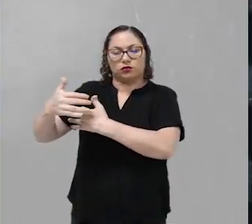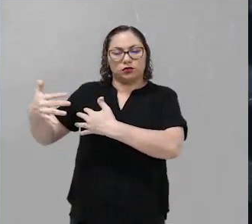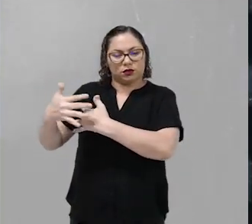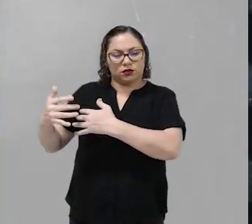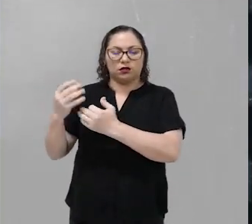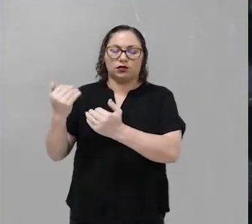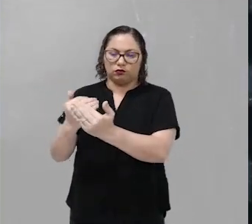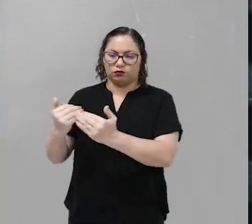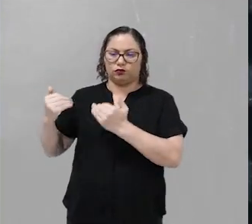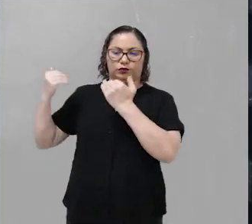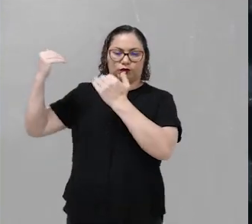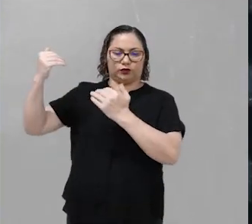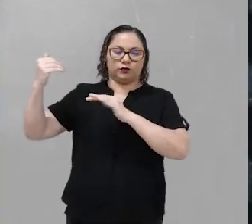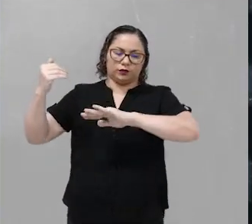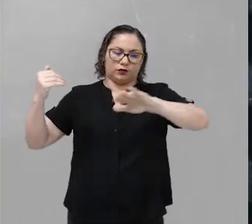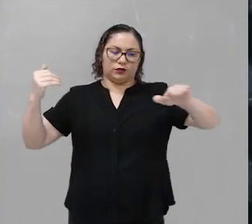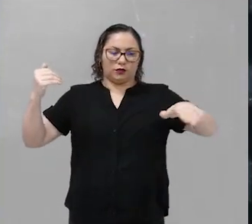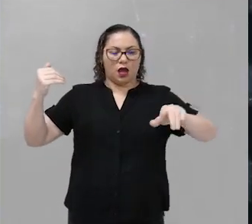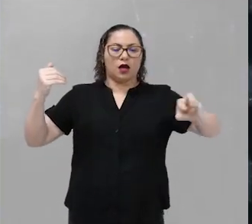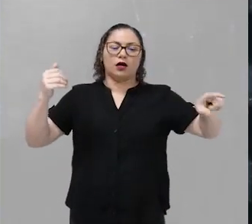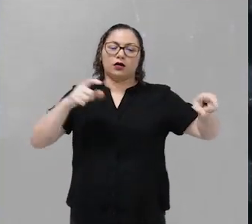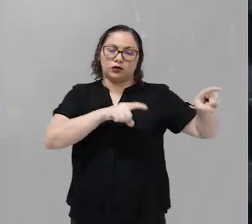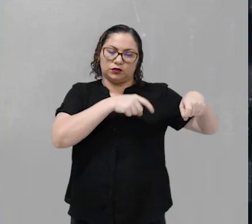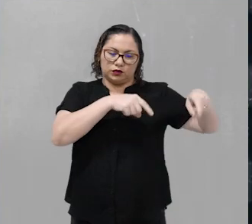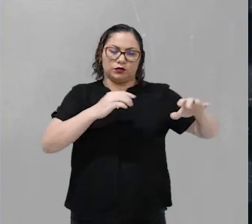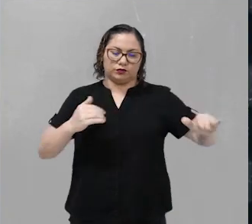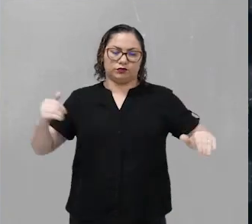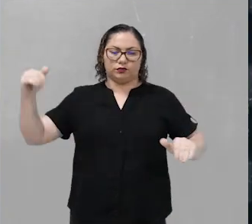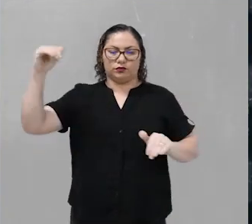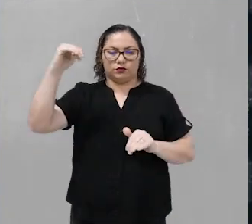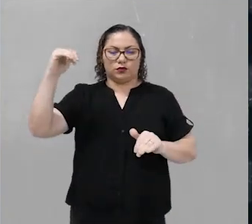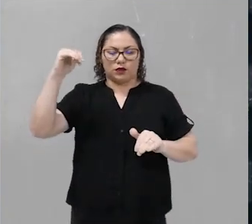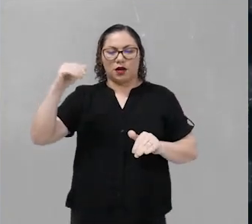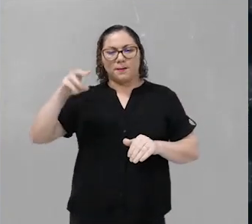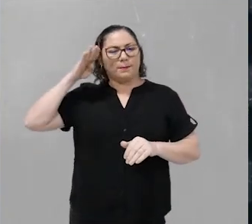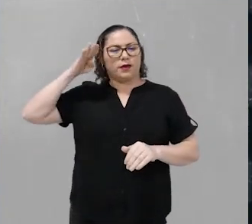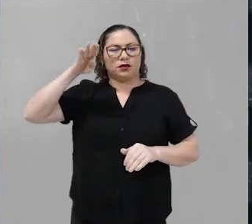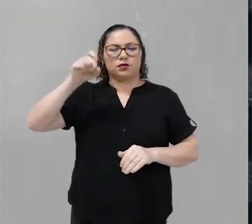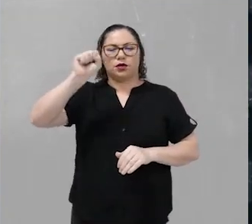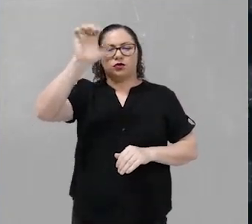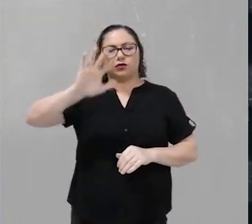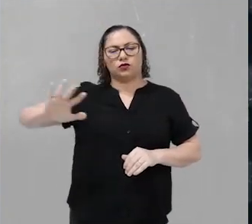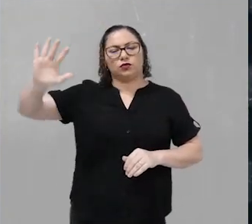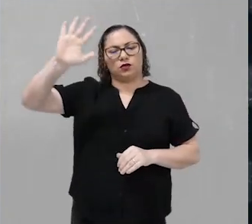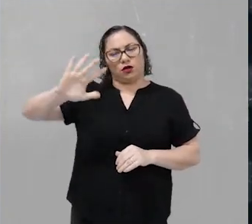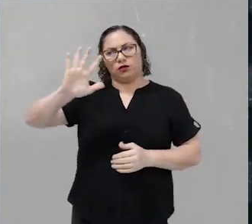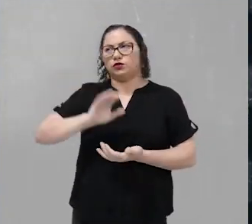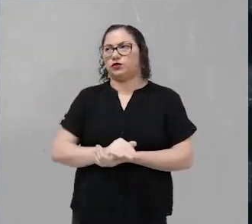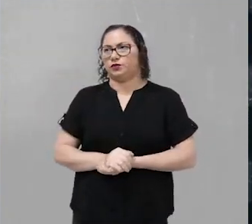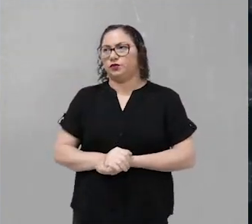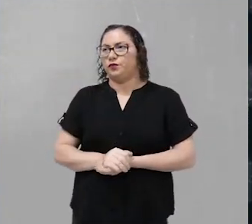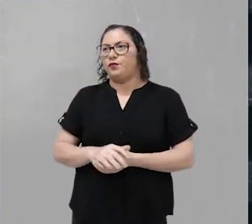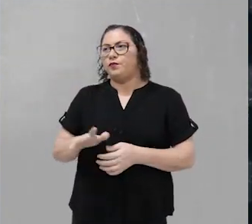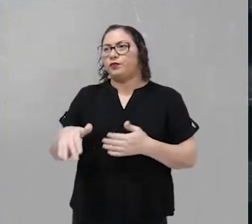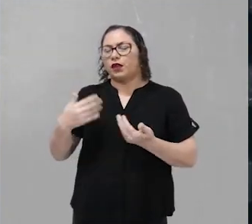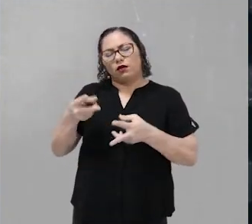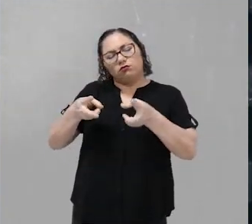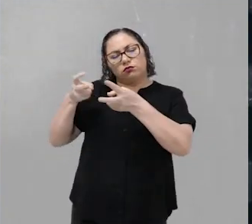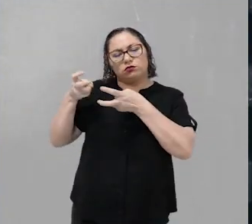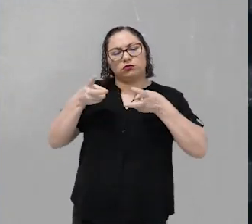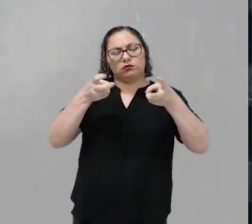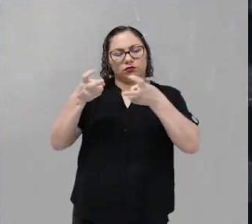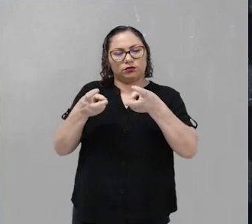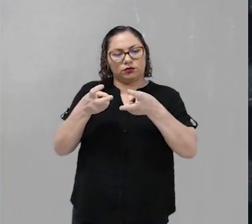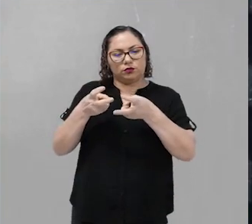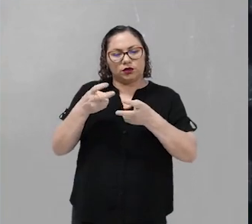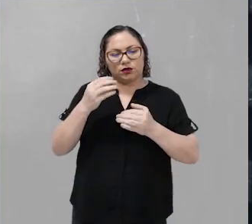né, é maior do que a população da zona rural, sobretudo na região sudeste e tudo mais. Então você percebe que isso aqui é uma coisa, né, que